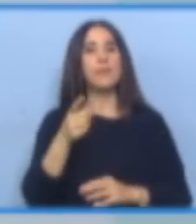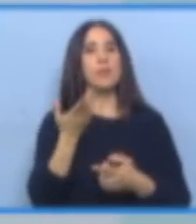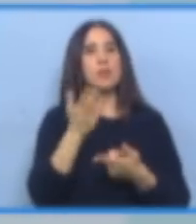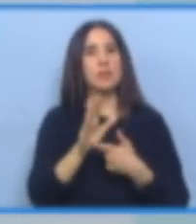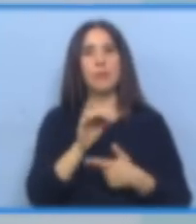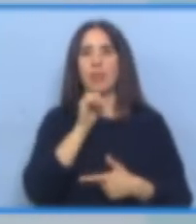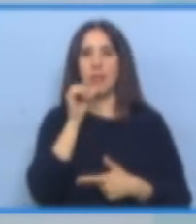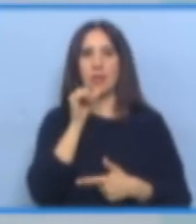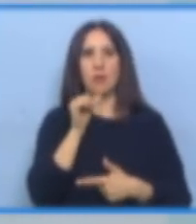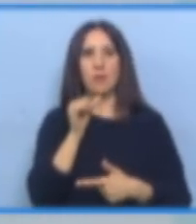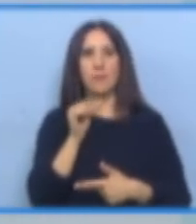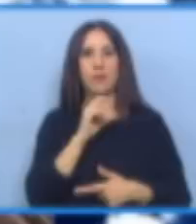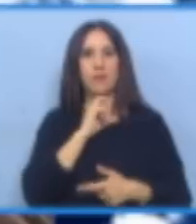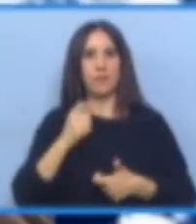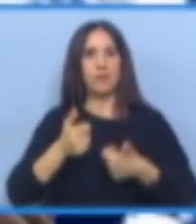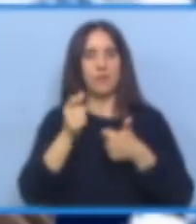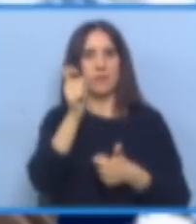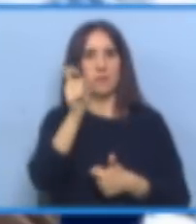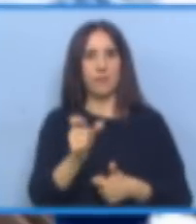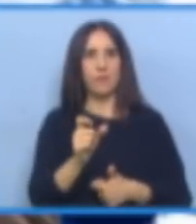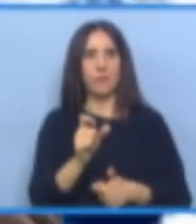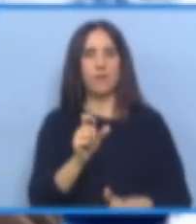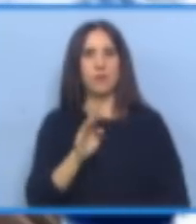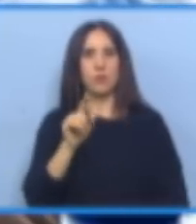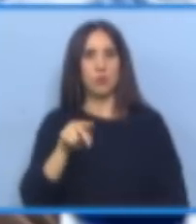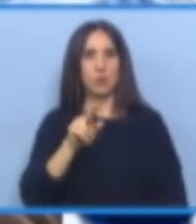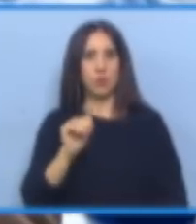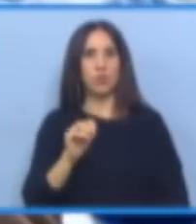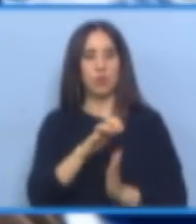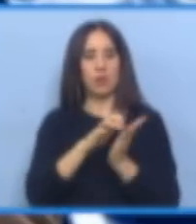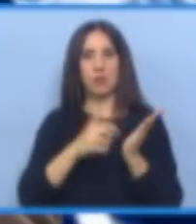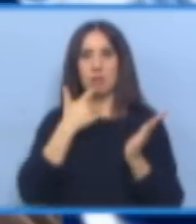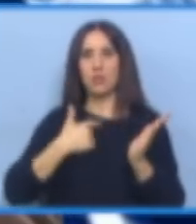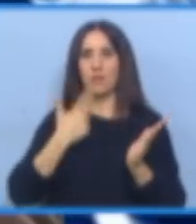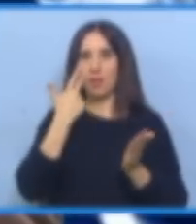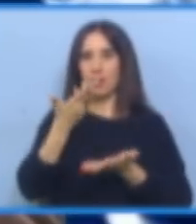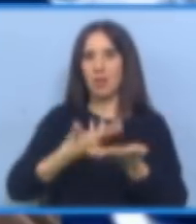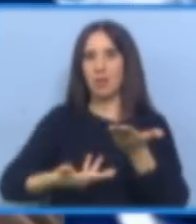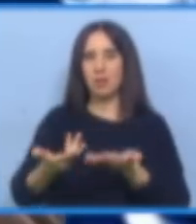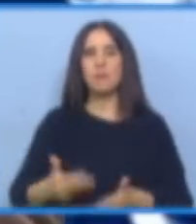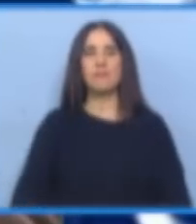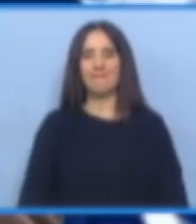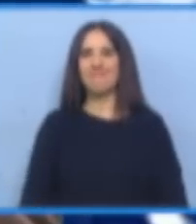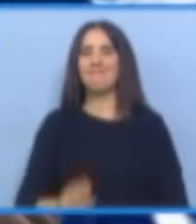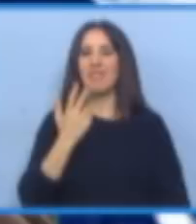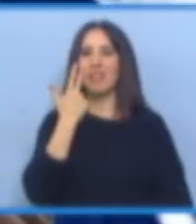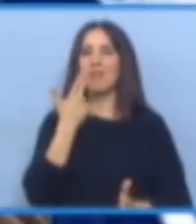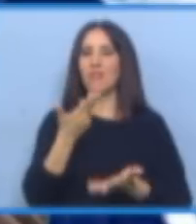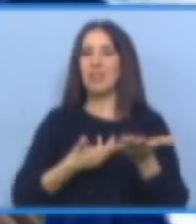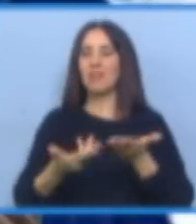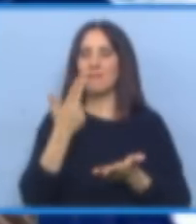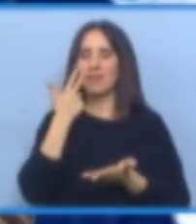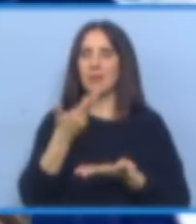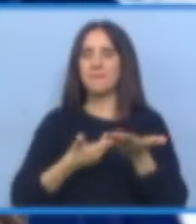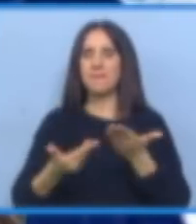está sempre aqui, Freixo-nos, a partir do que o Evangelho nos apresenta. Sim. Neste dar a vida. Dar a vida. Este Evangelho